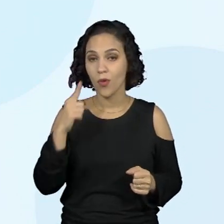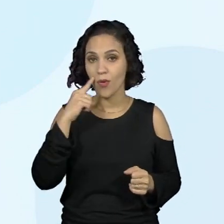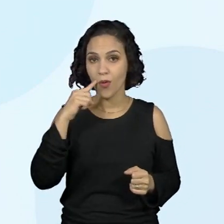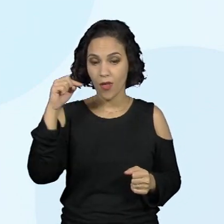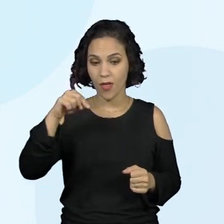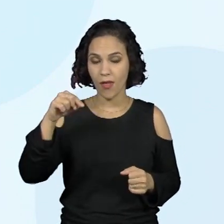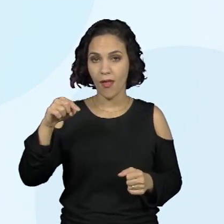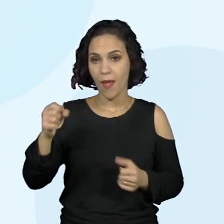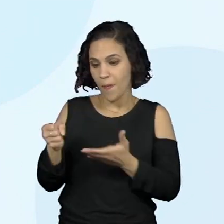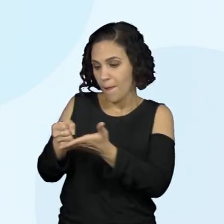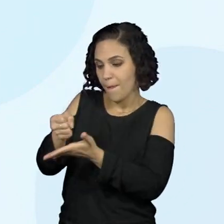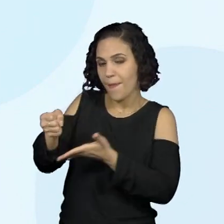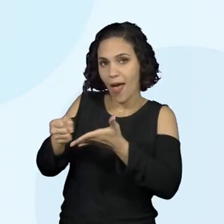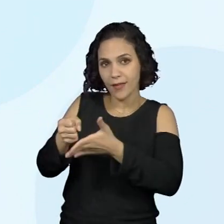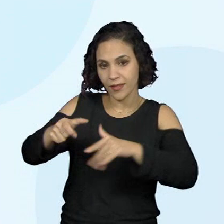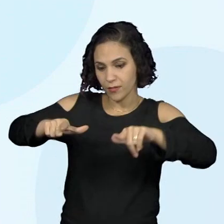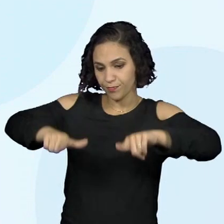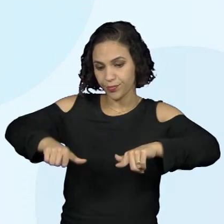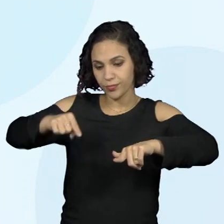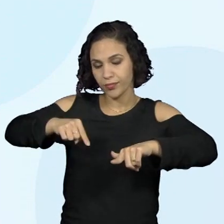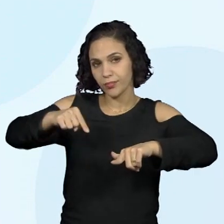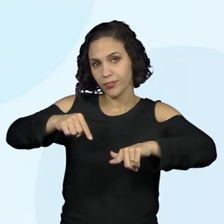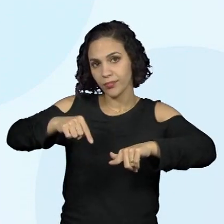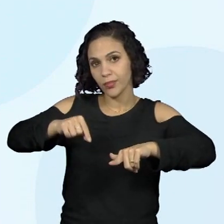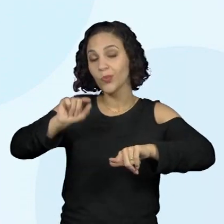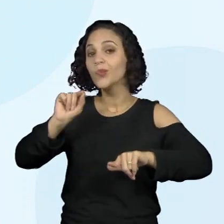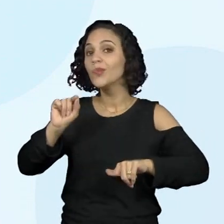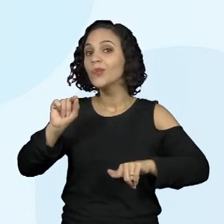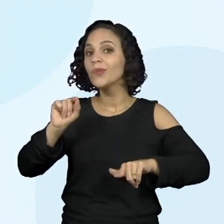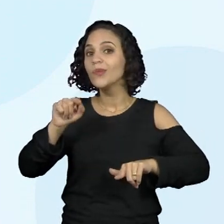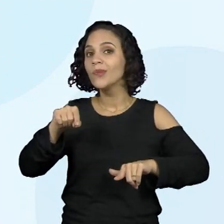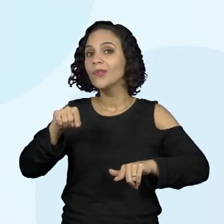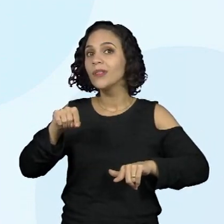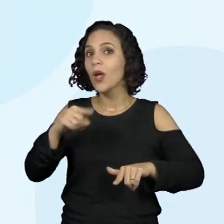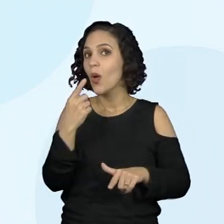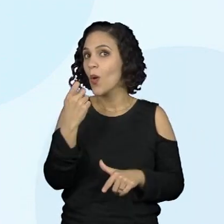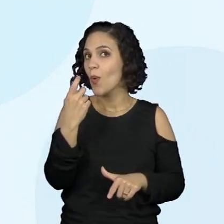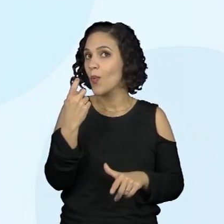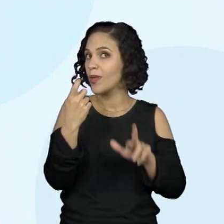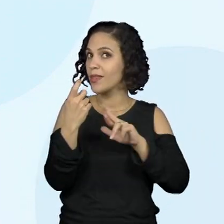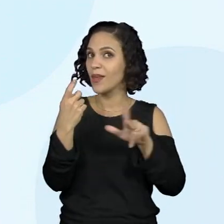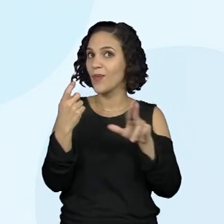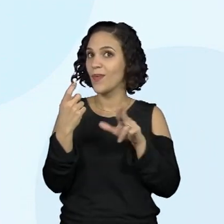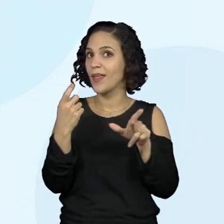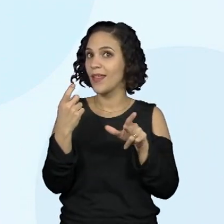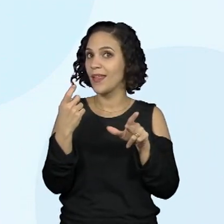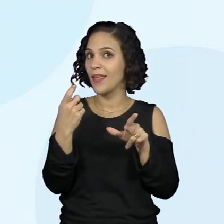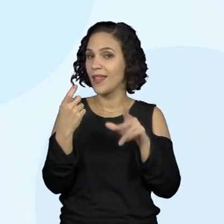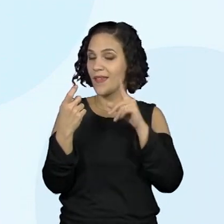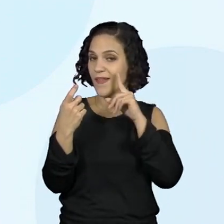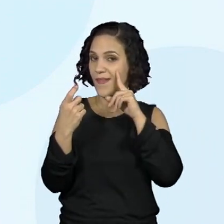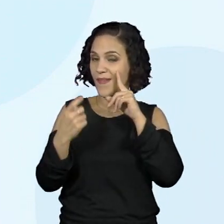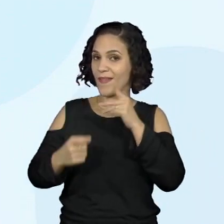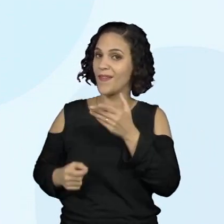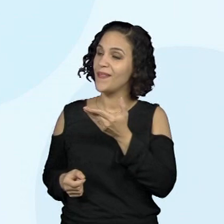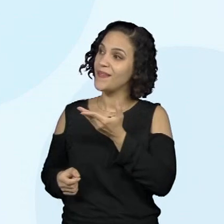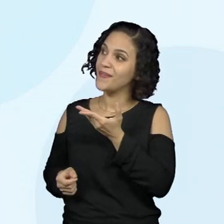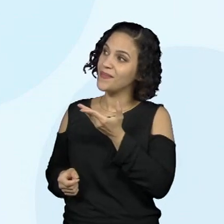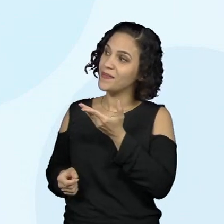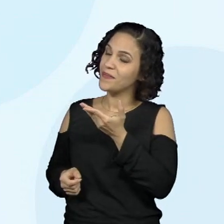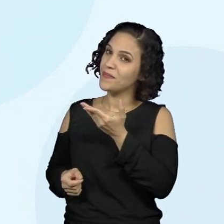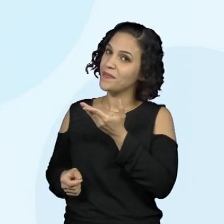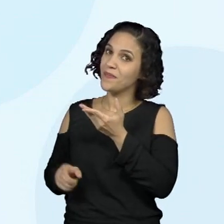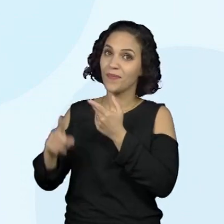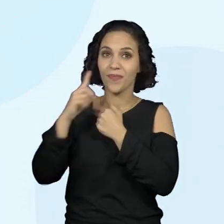triangulares, mas há uma que não é, não é? Há uma face